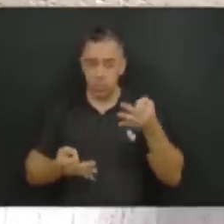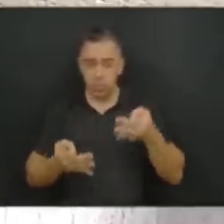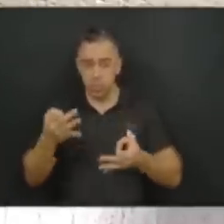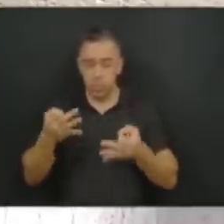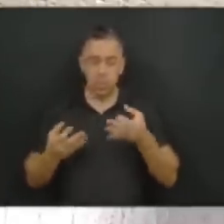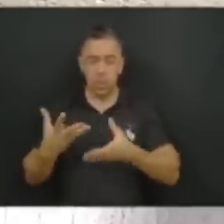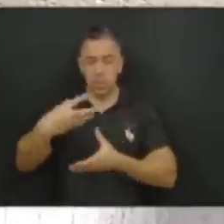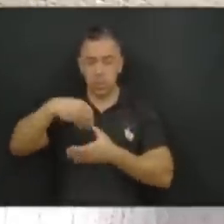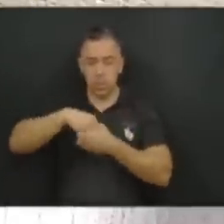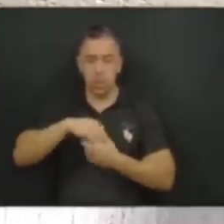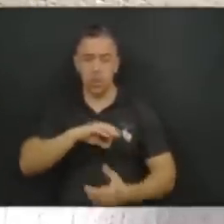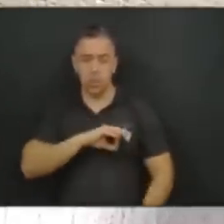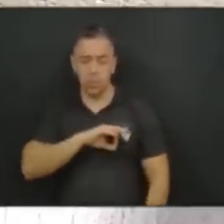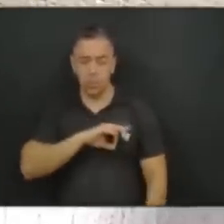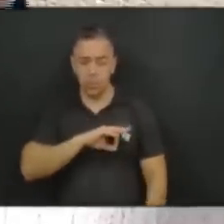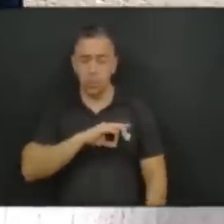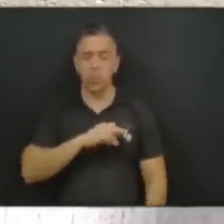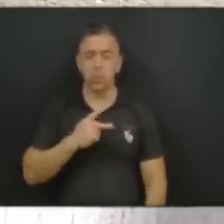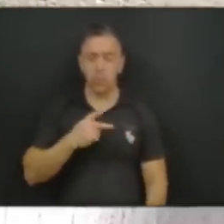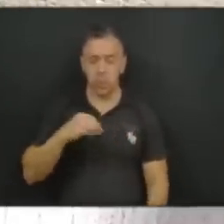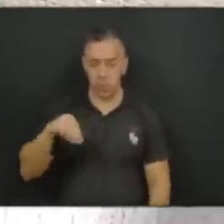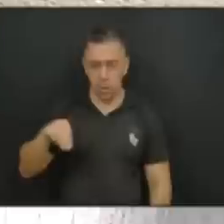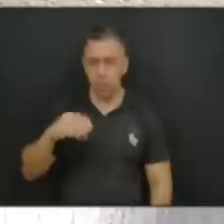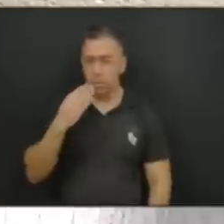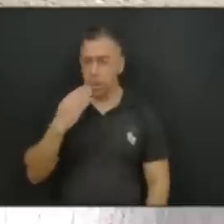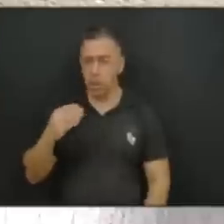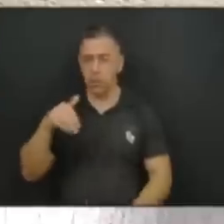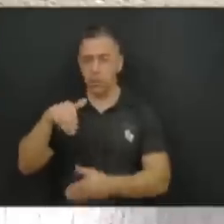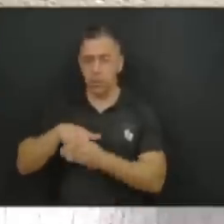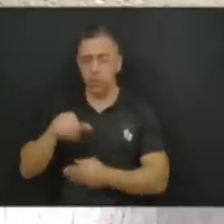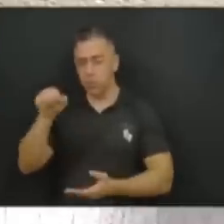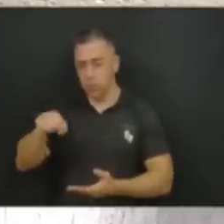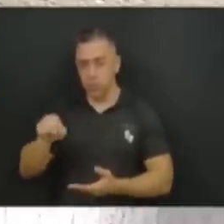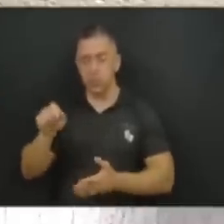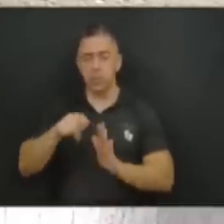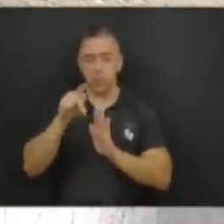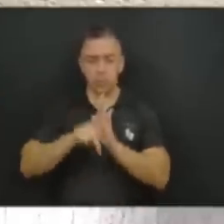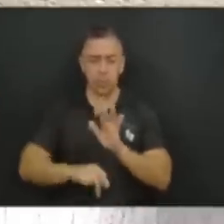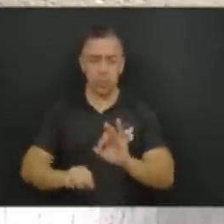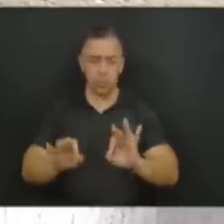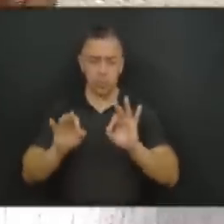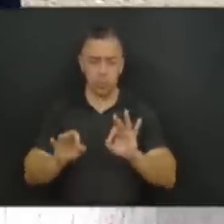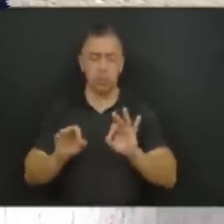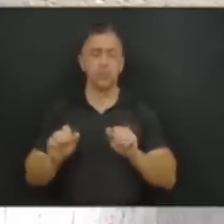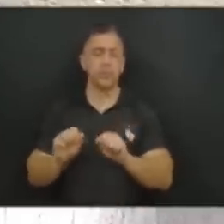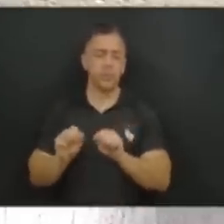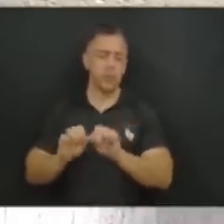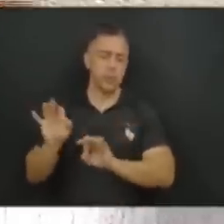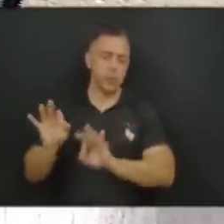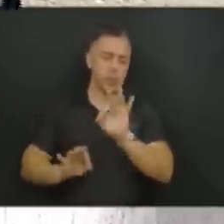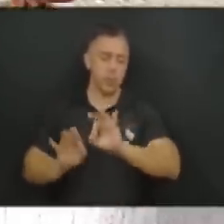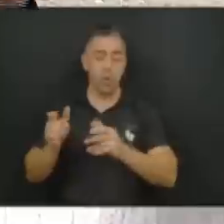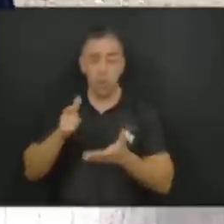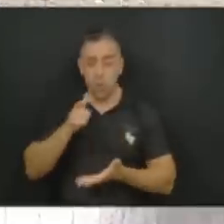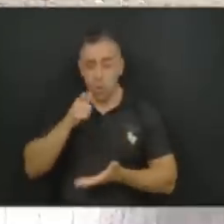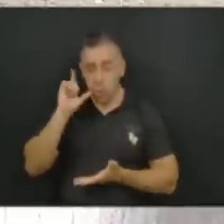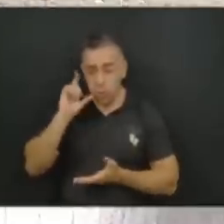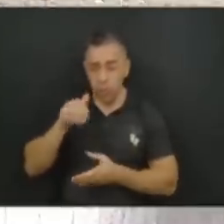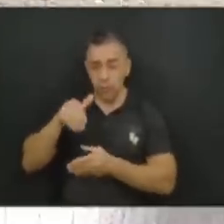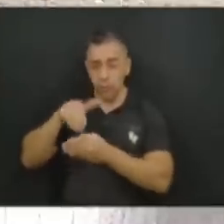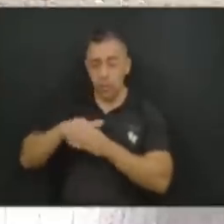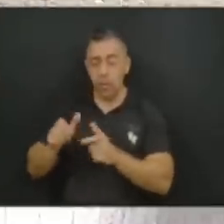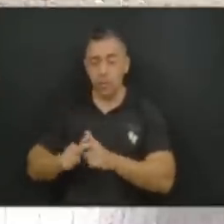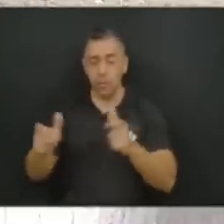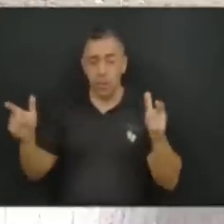dentro da Polícia Militar do Estado do Paraná o voto sim aí esse brilhante projeto que foi construído e na data de ontem foi